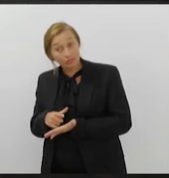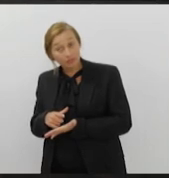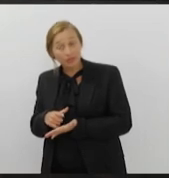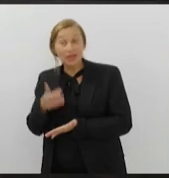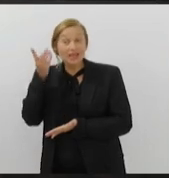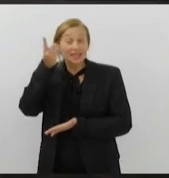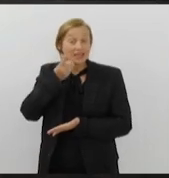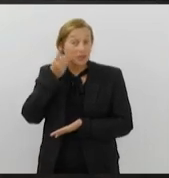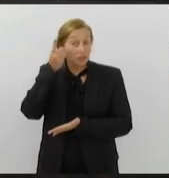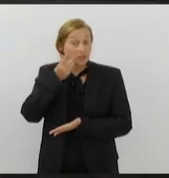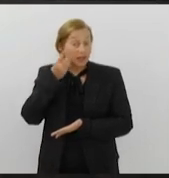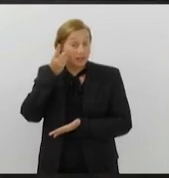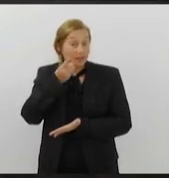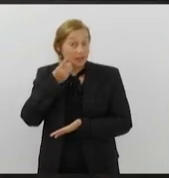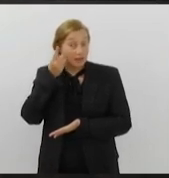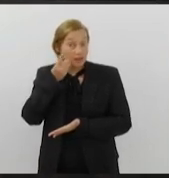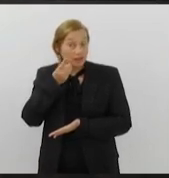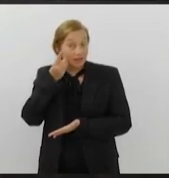Deputada